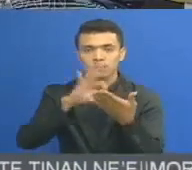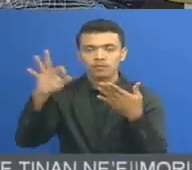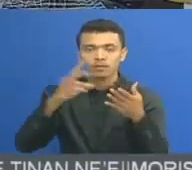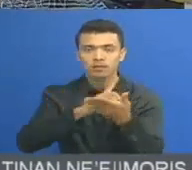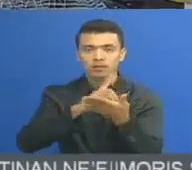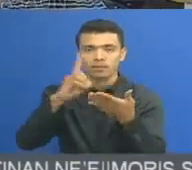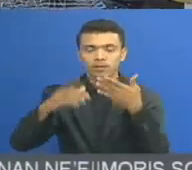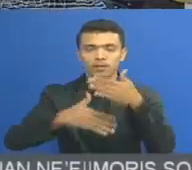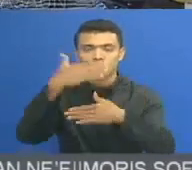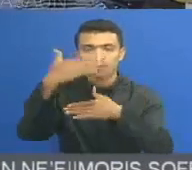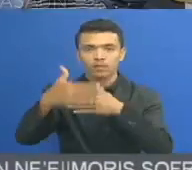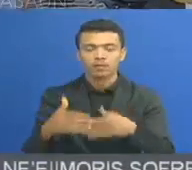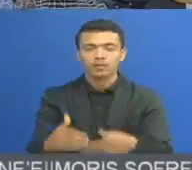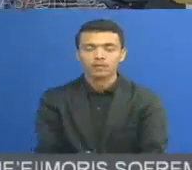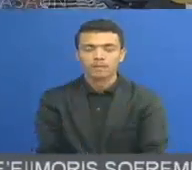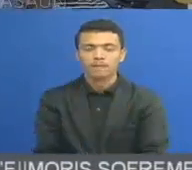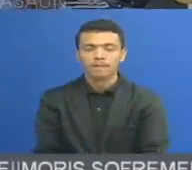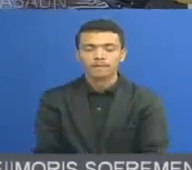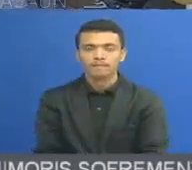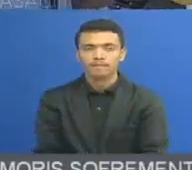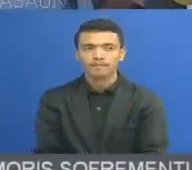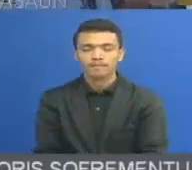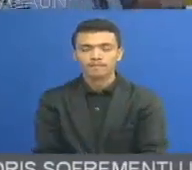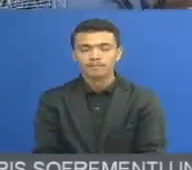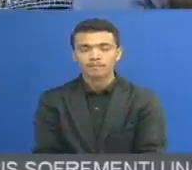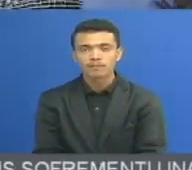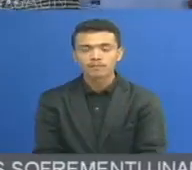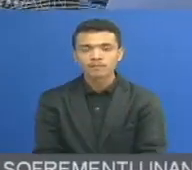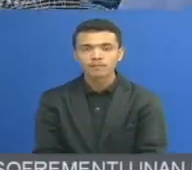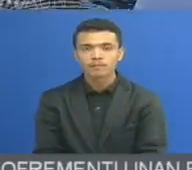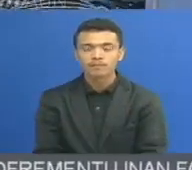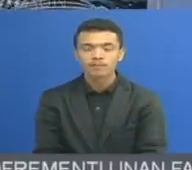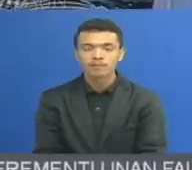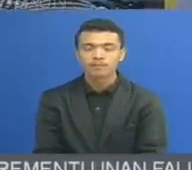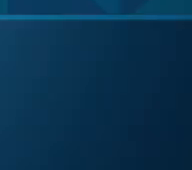oen. Aliança Nunes, Abraão da Costa, ba RTTL.